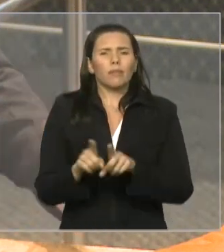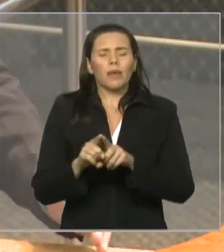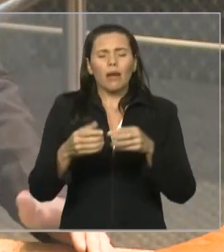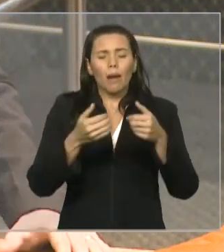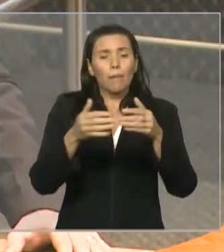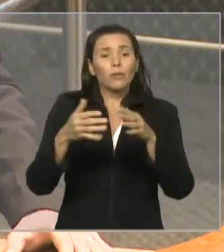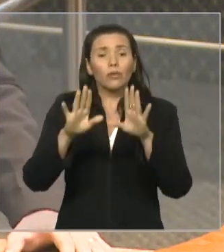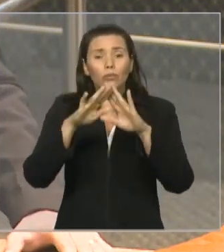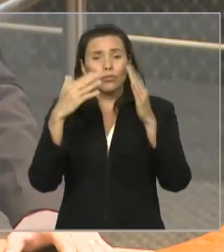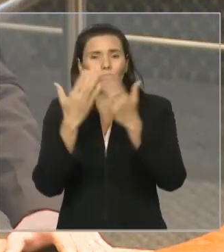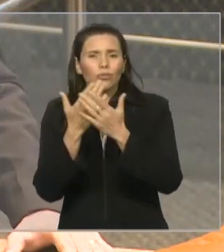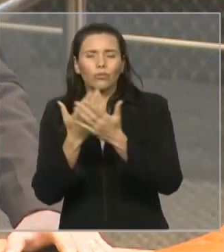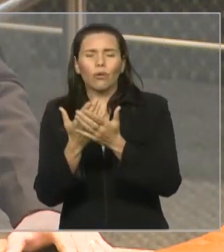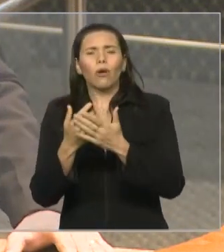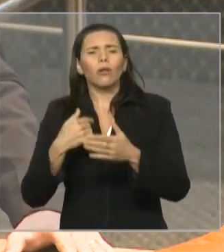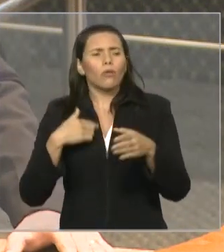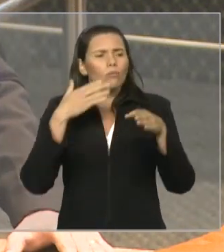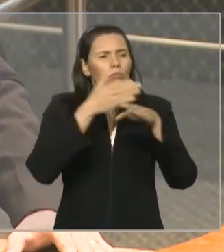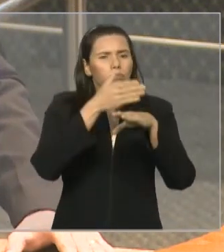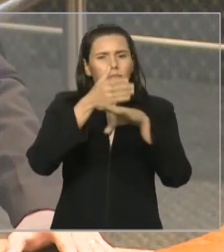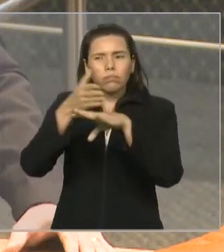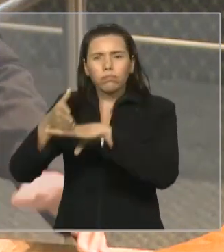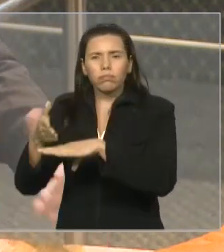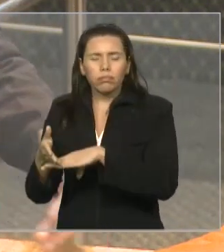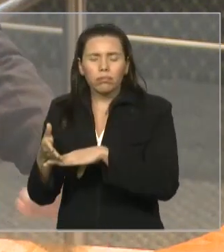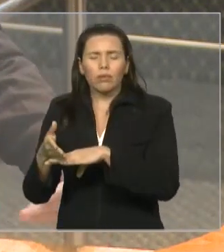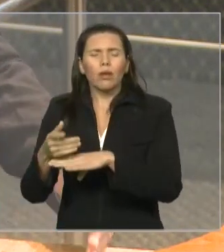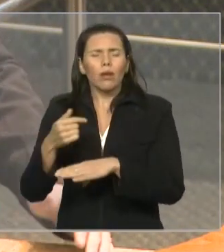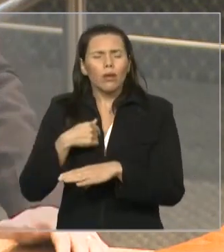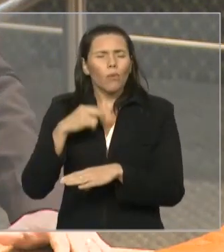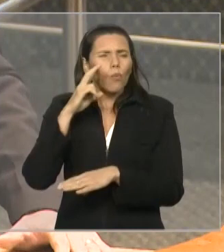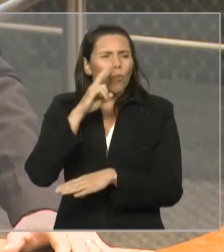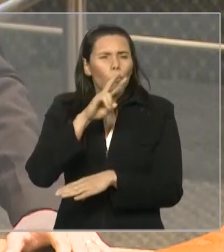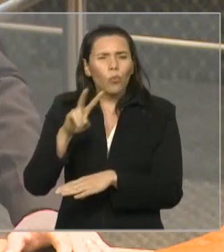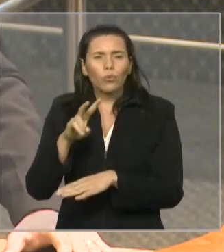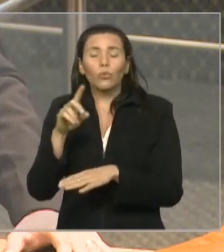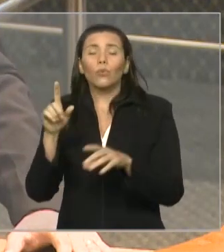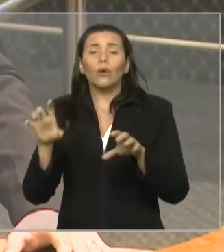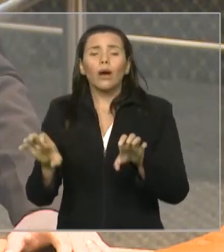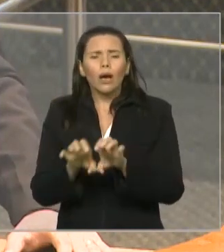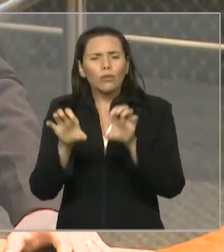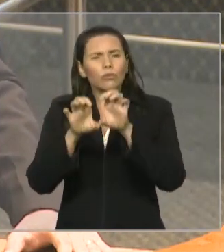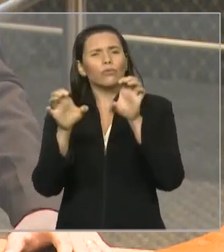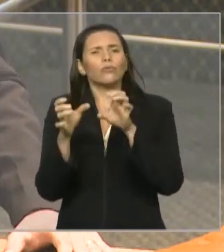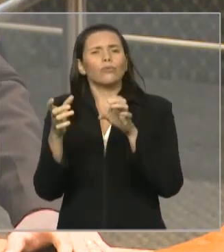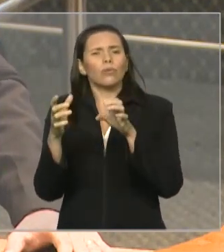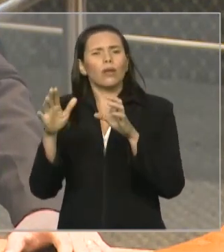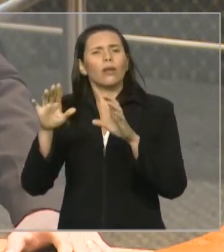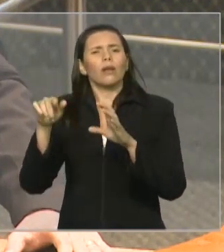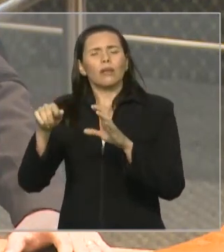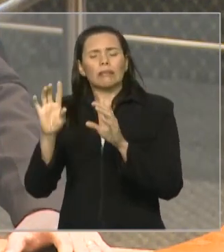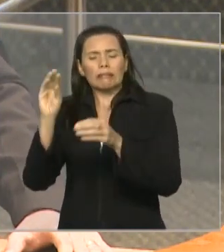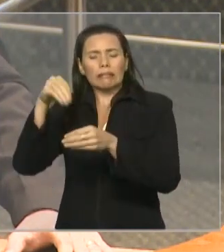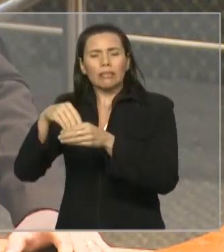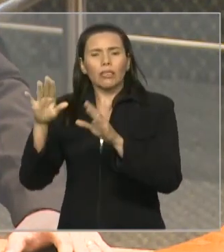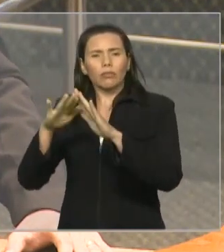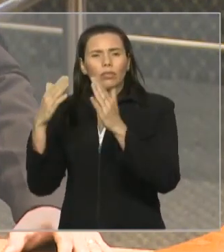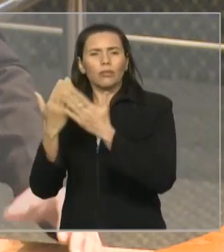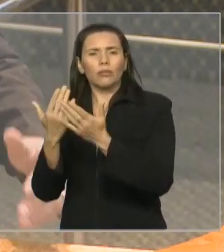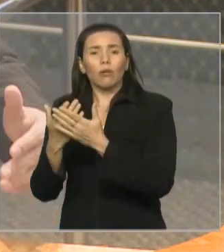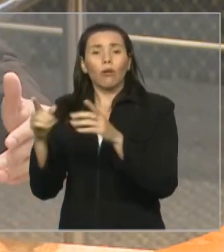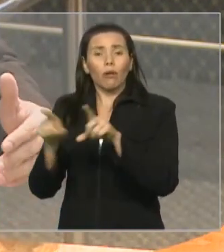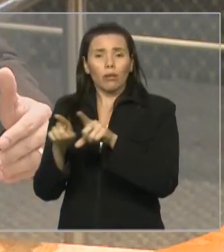dessas reformas, depois desses trabalhos todos, e vê a estrutura com que essas escolas e esses faróis do saber são entregues à